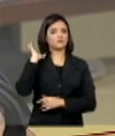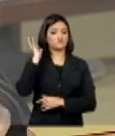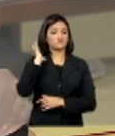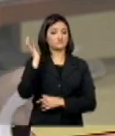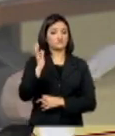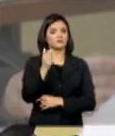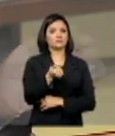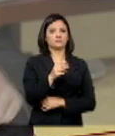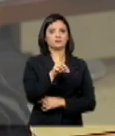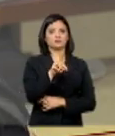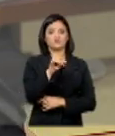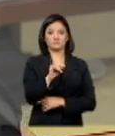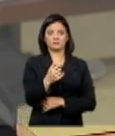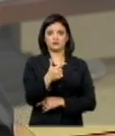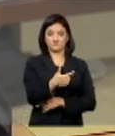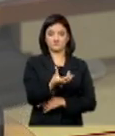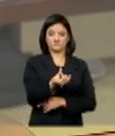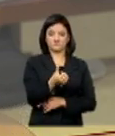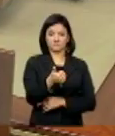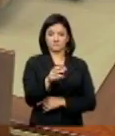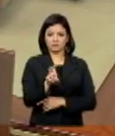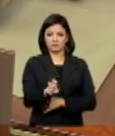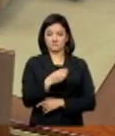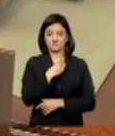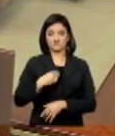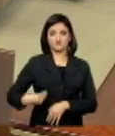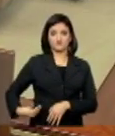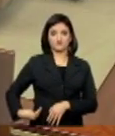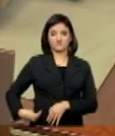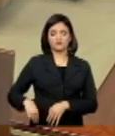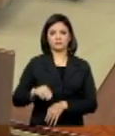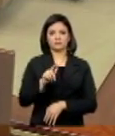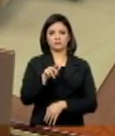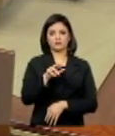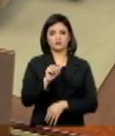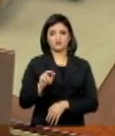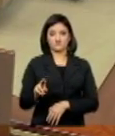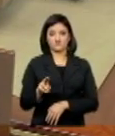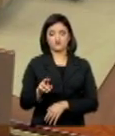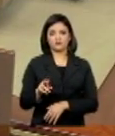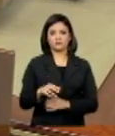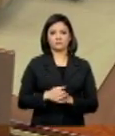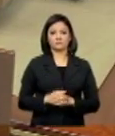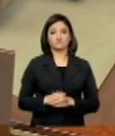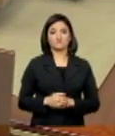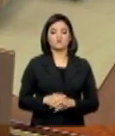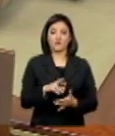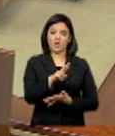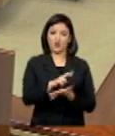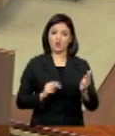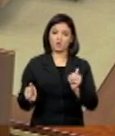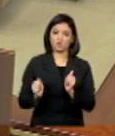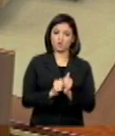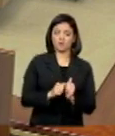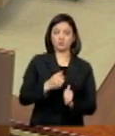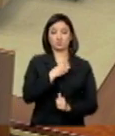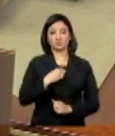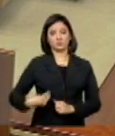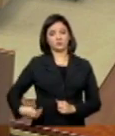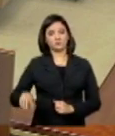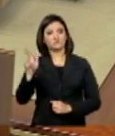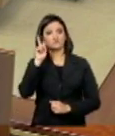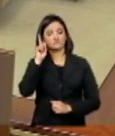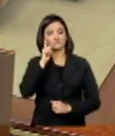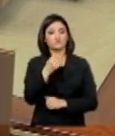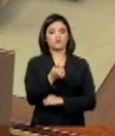de 26 15 ministro eros grau ela toda a renda total quando vi uma mente para ter lhe á de